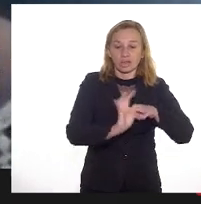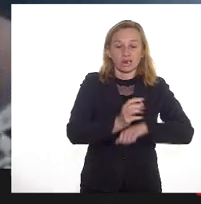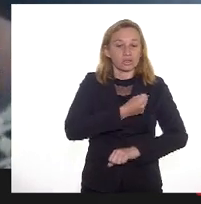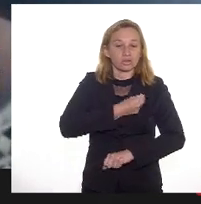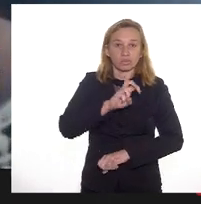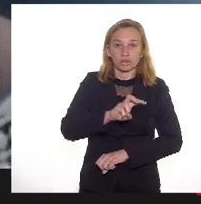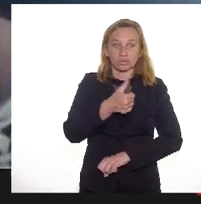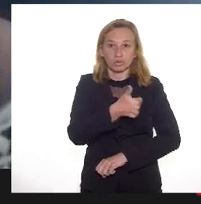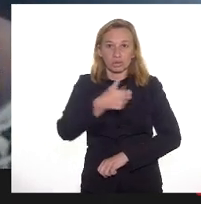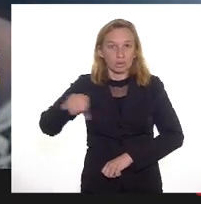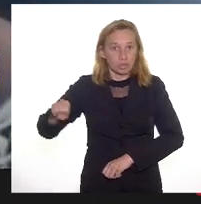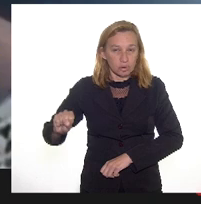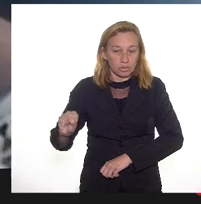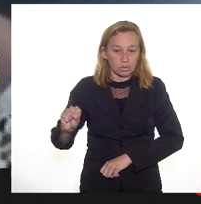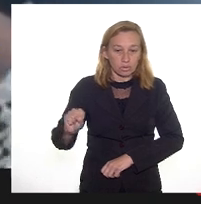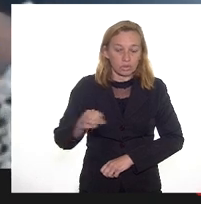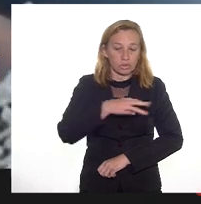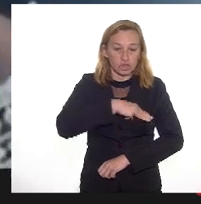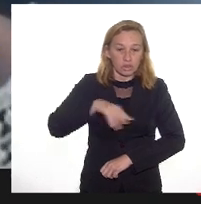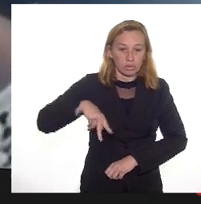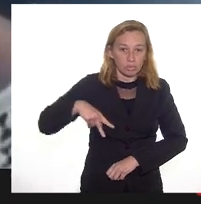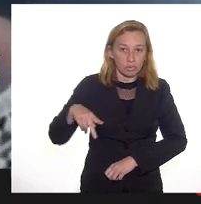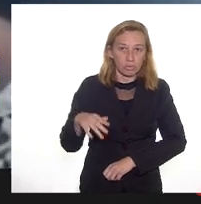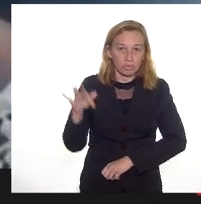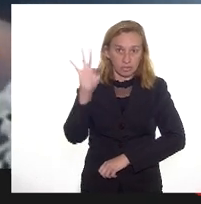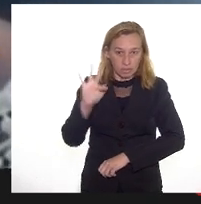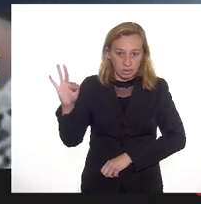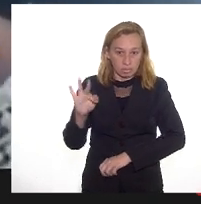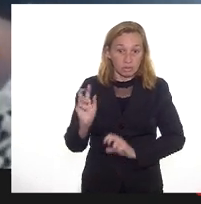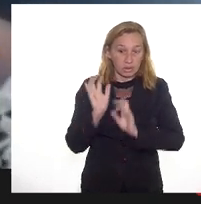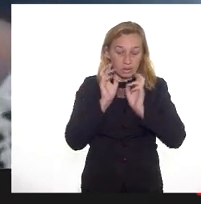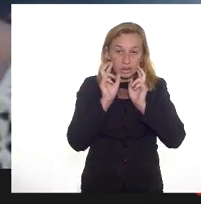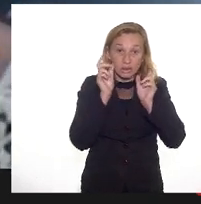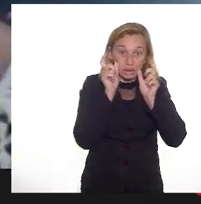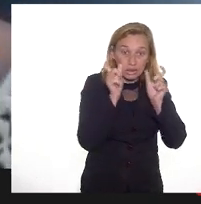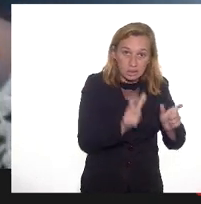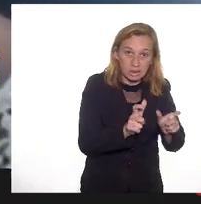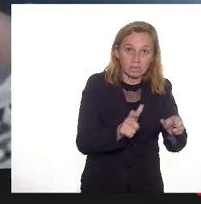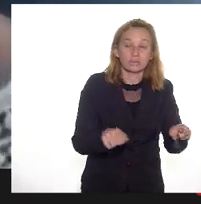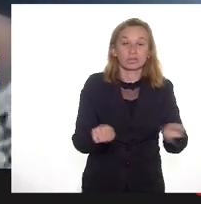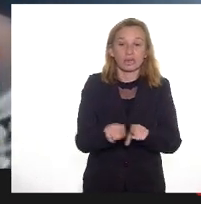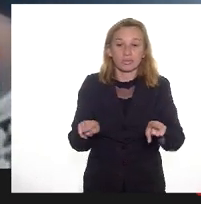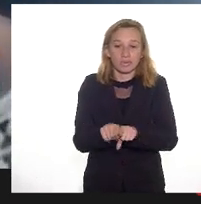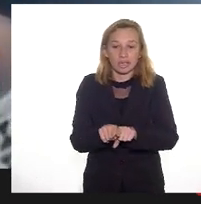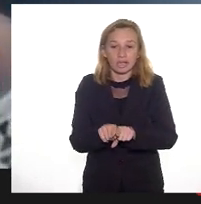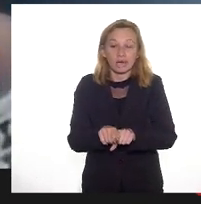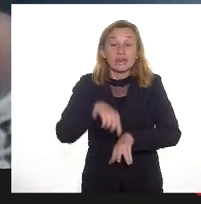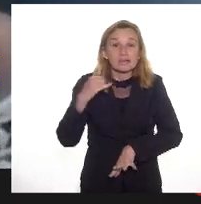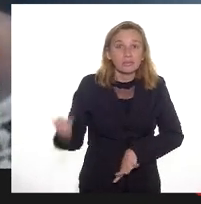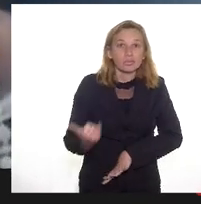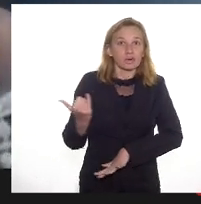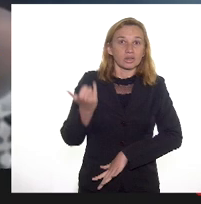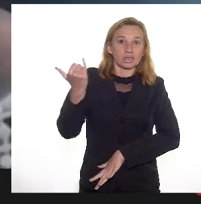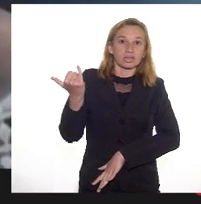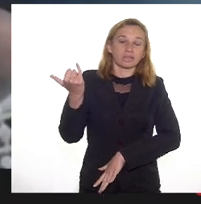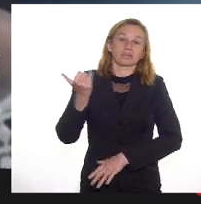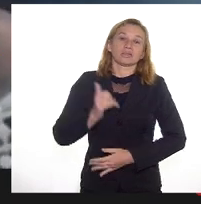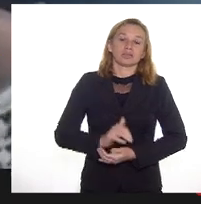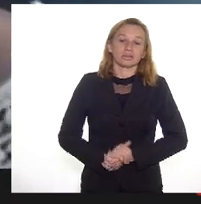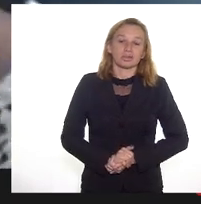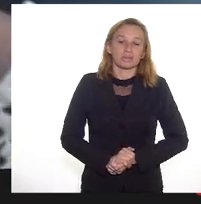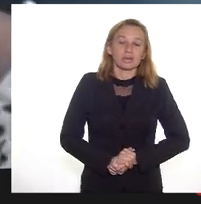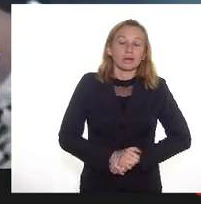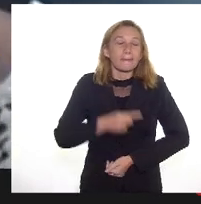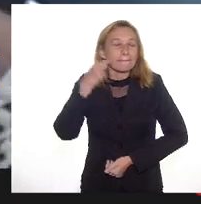de 2018 do Ministério Público Federal chama atenção sobre isso e chama atenção também da importância